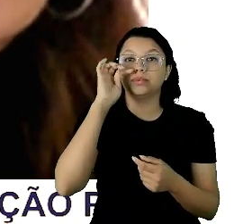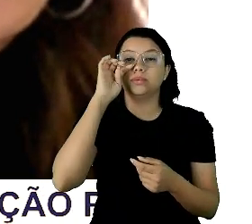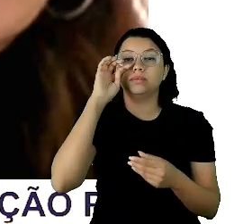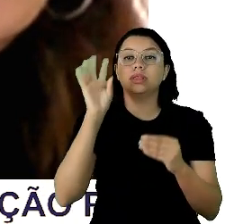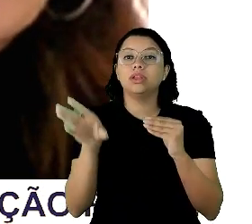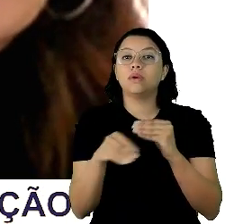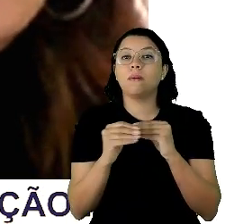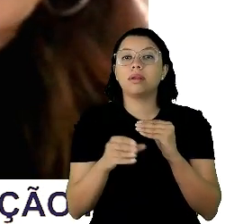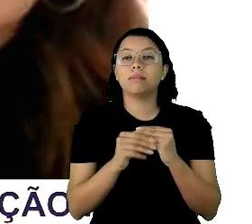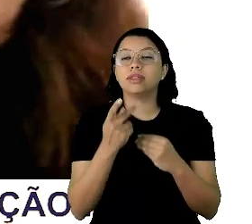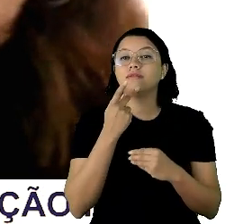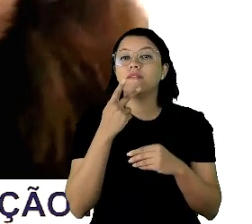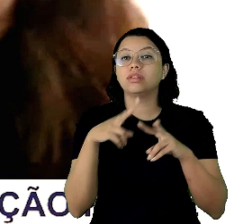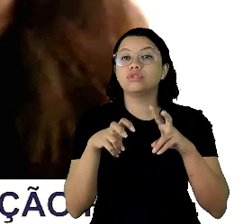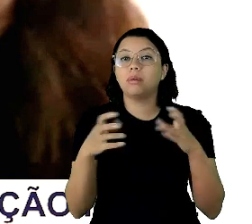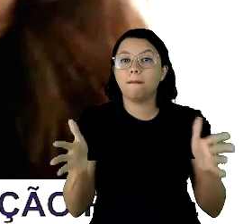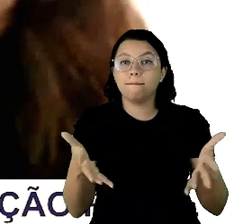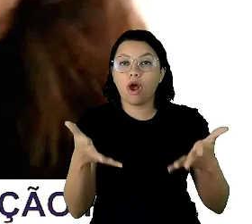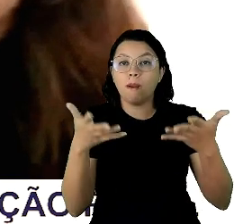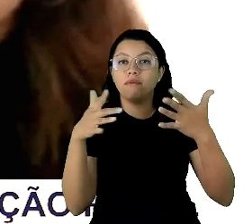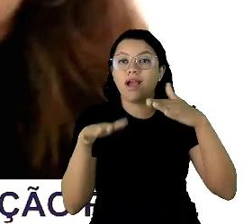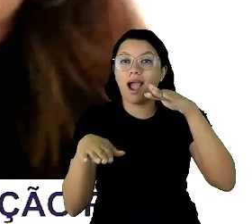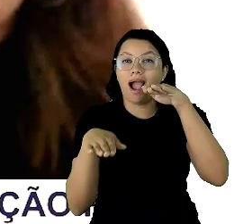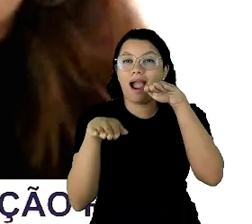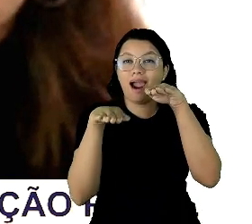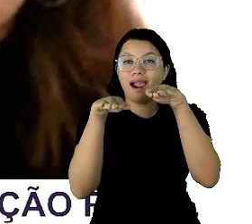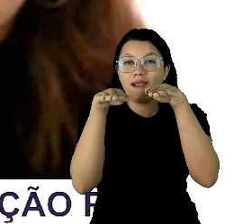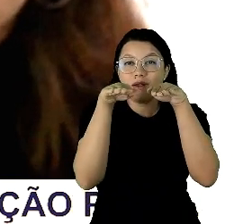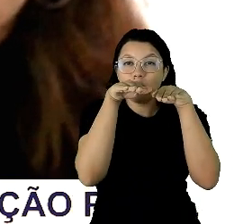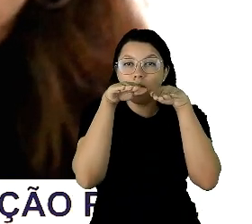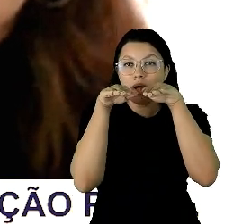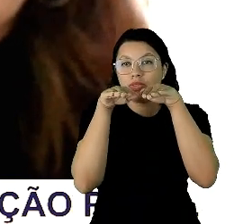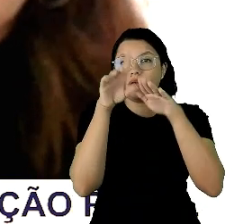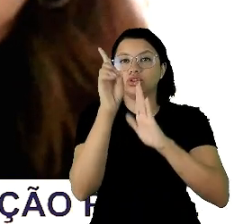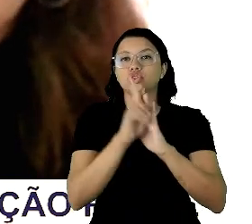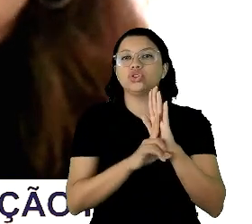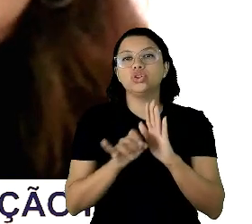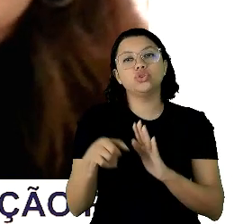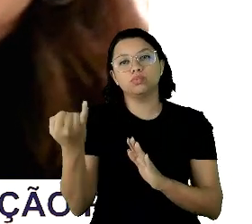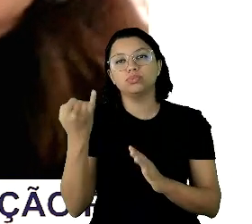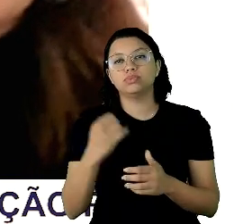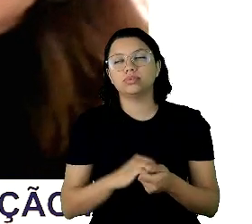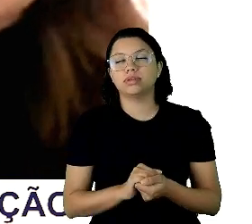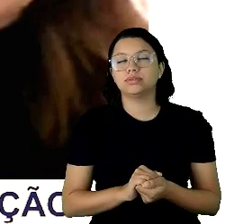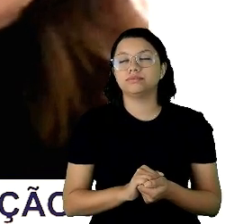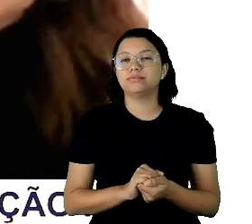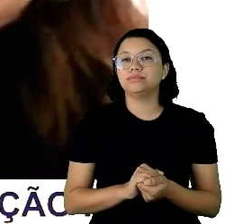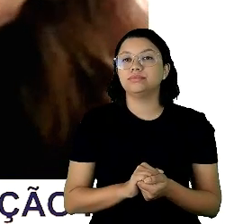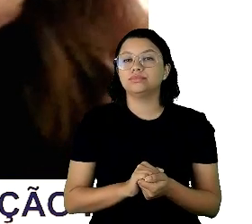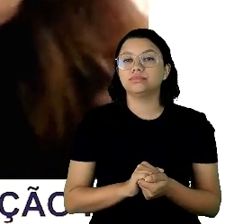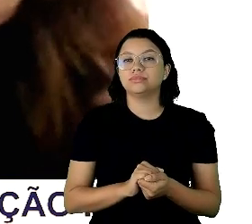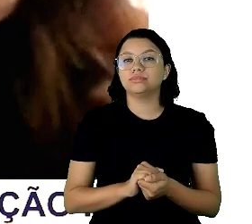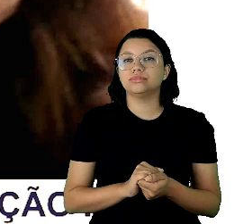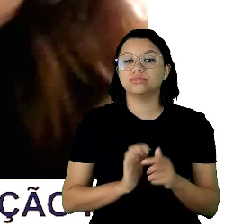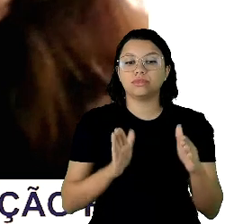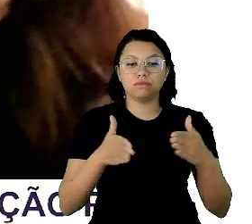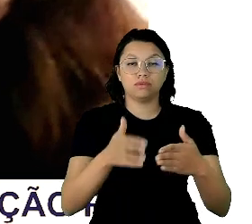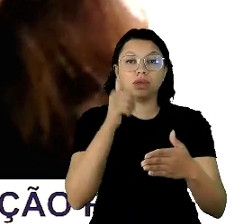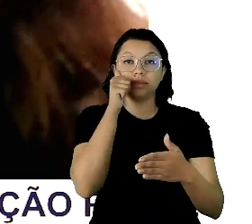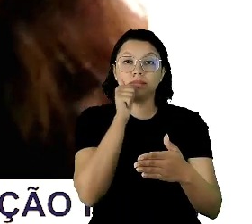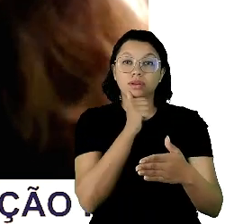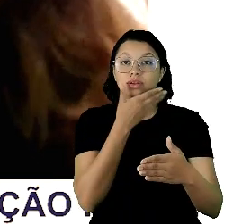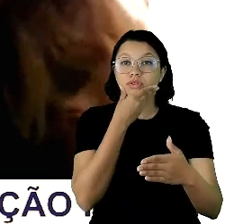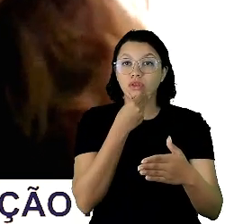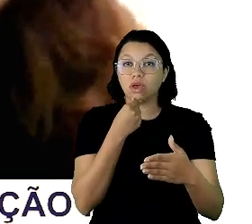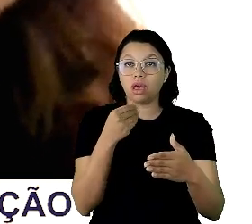promover a igualdade de direitos e oportunidades para mulheres e homens. Ele já tinha comentado antes,